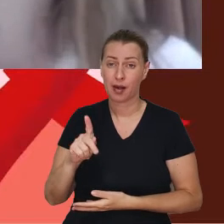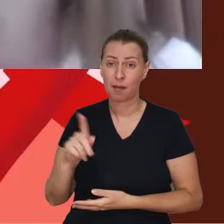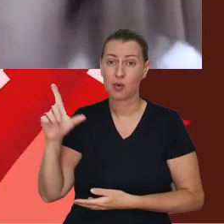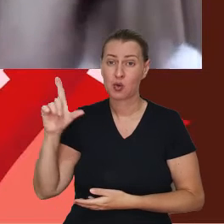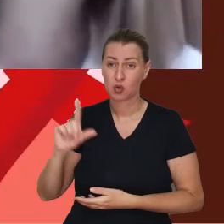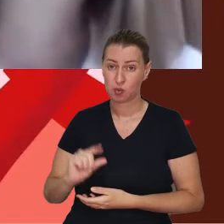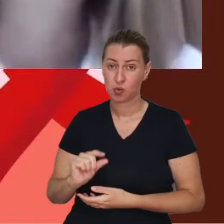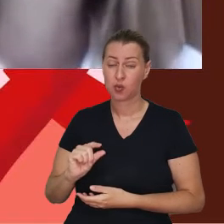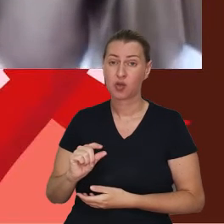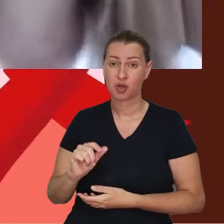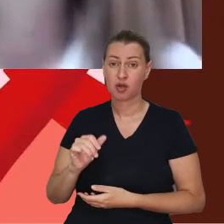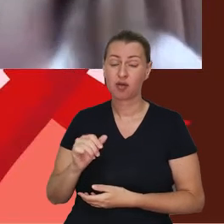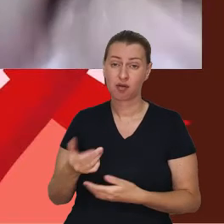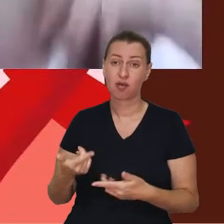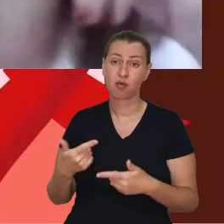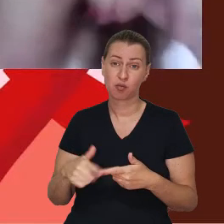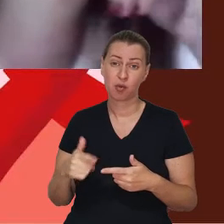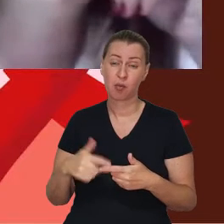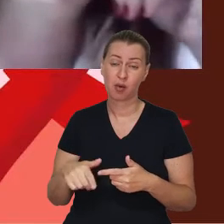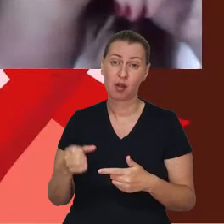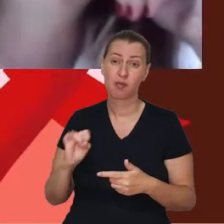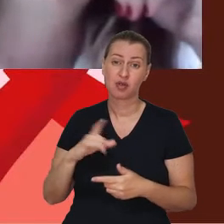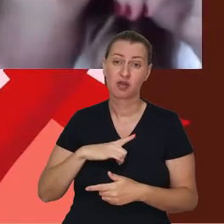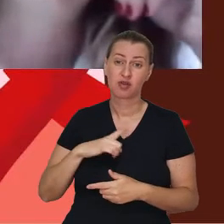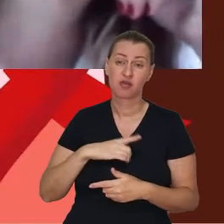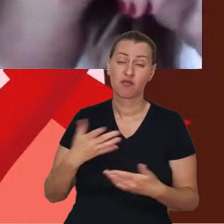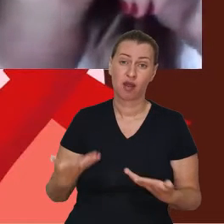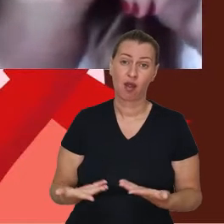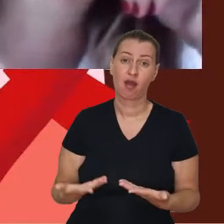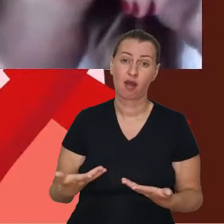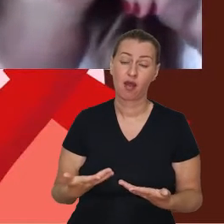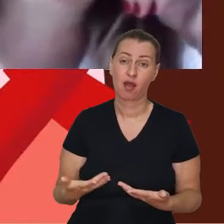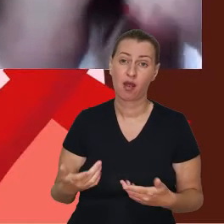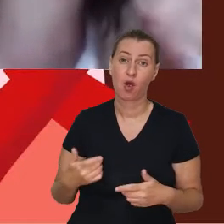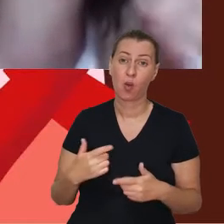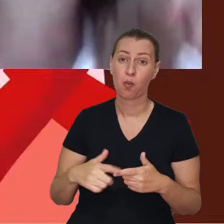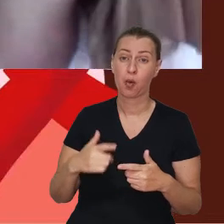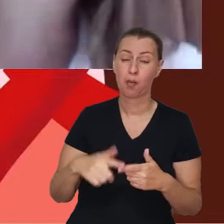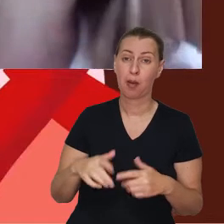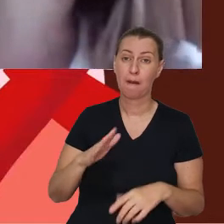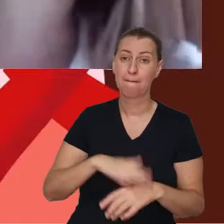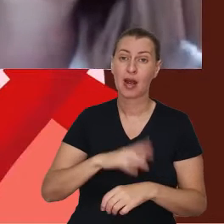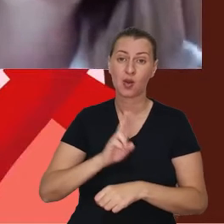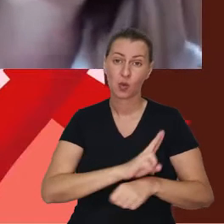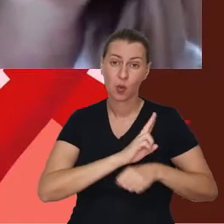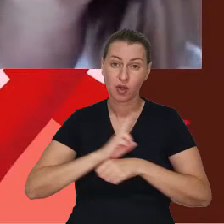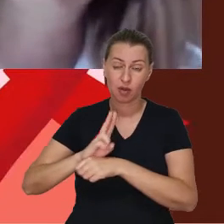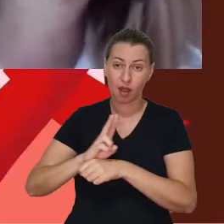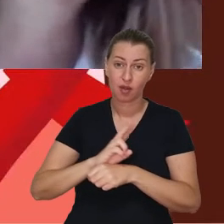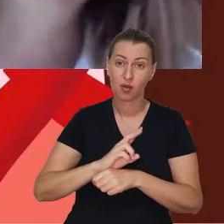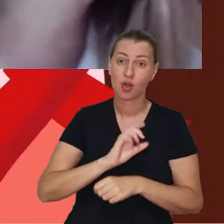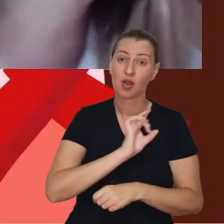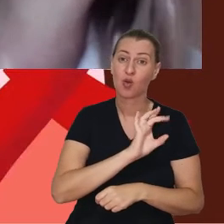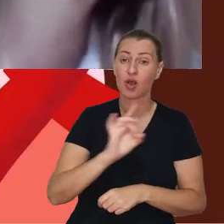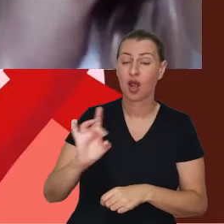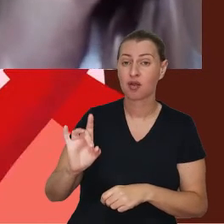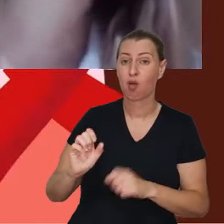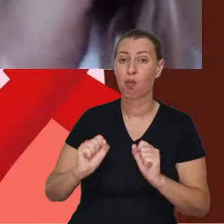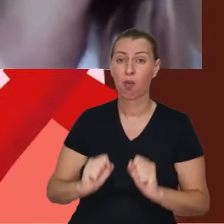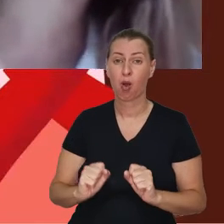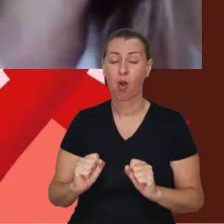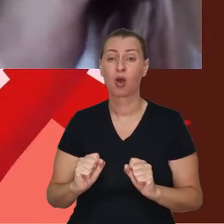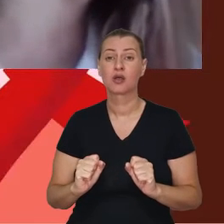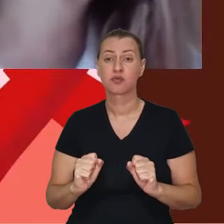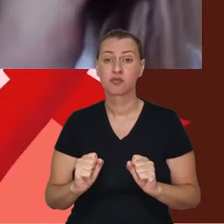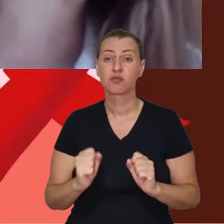né, de caso ocorra alguma situação, ela está mais protegida. Então, cada caso ele pode ser